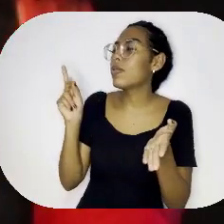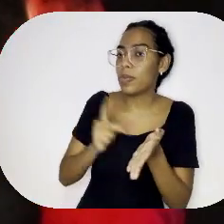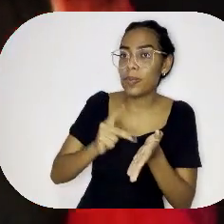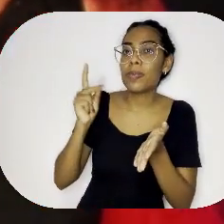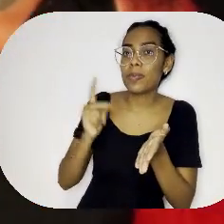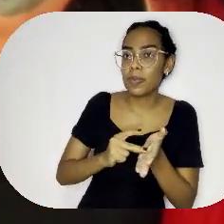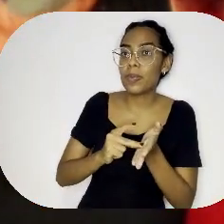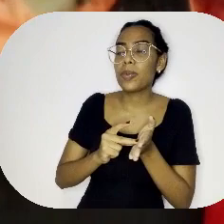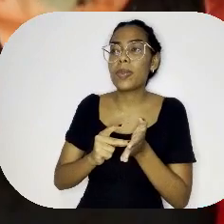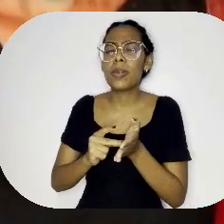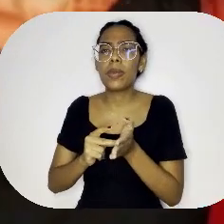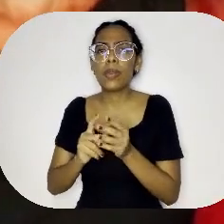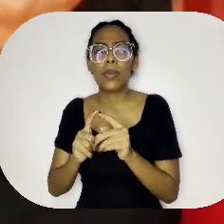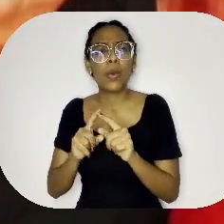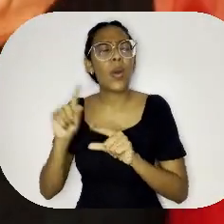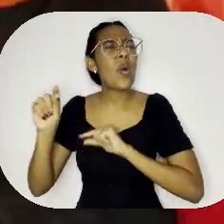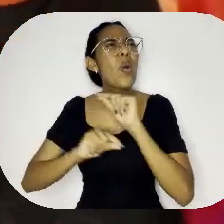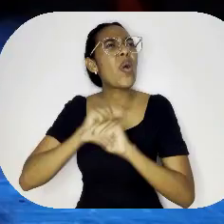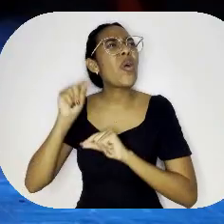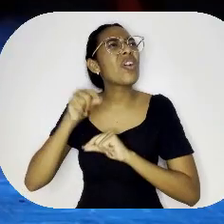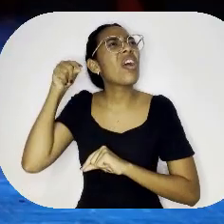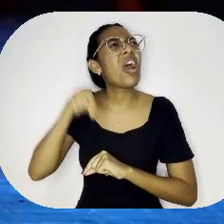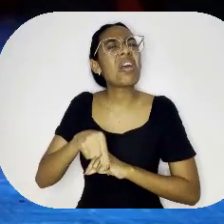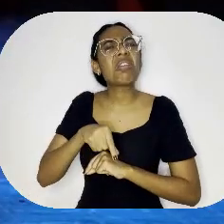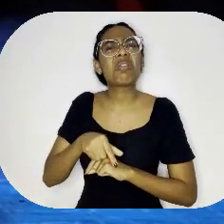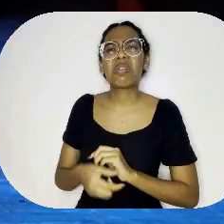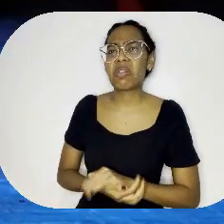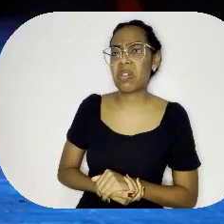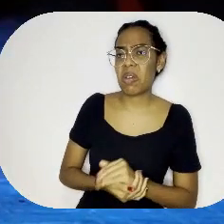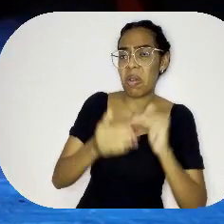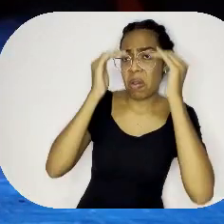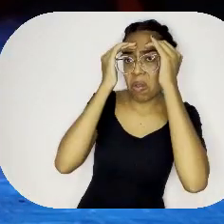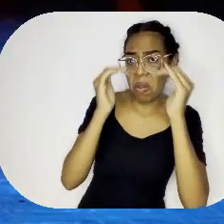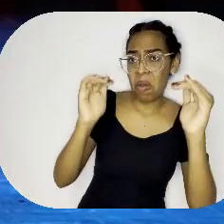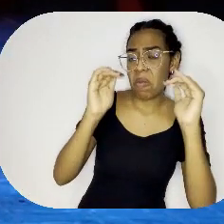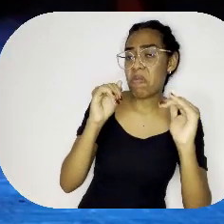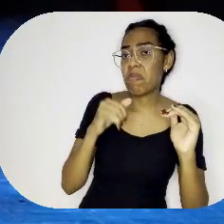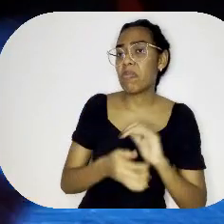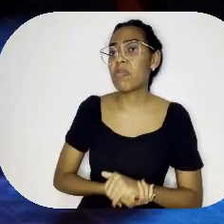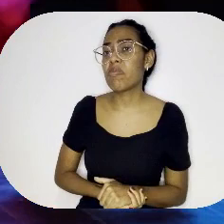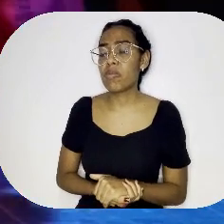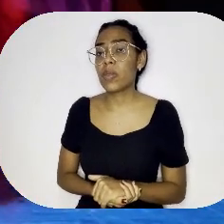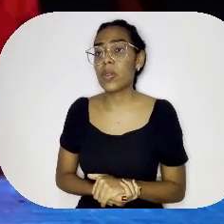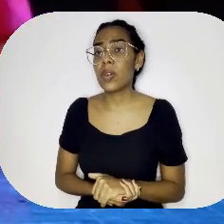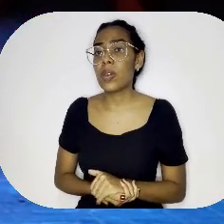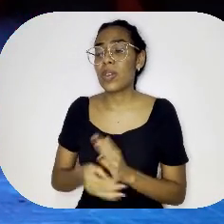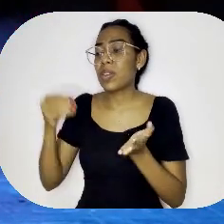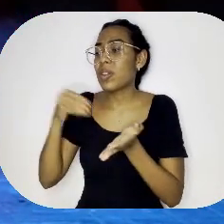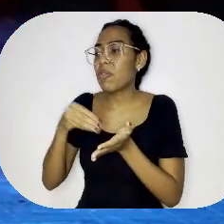O que falta nesta cidade? Verdade! O que mais por